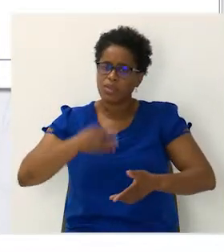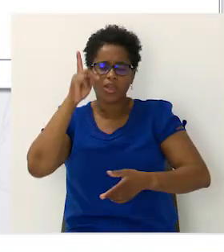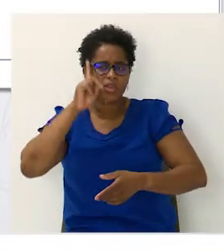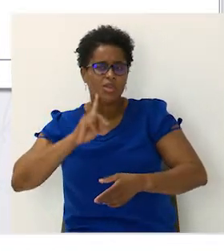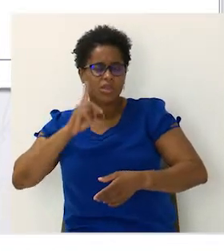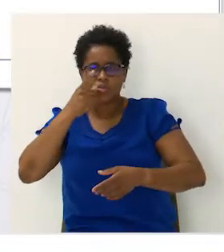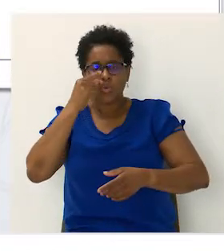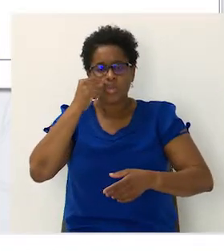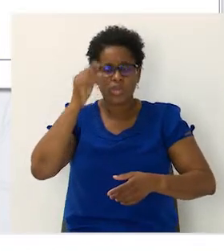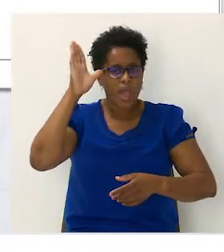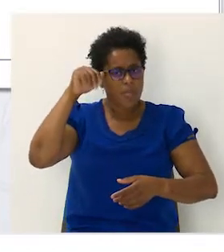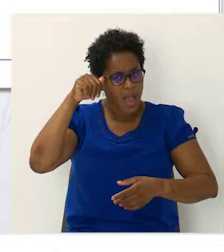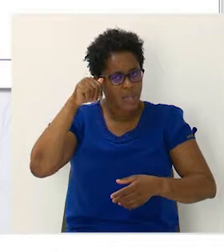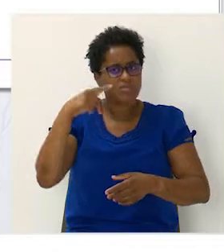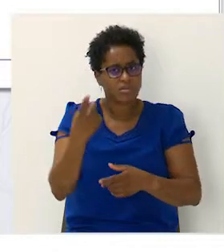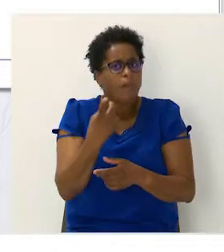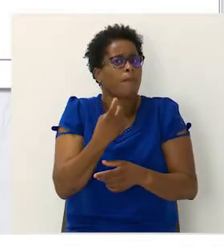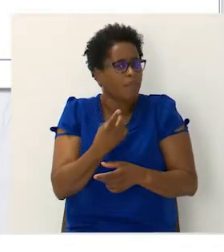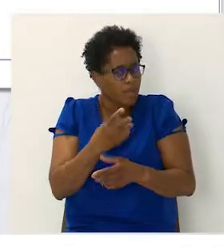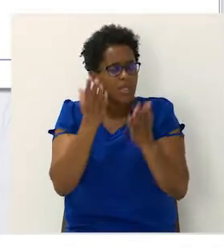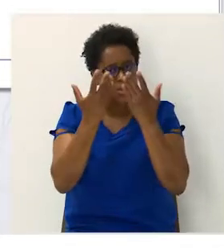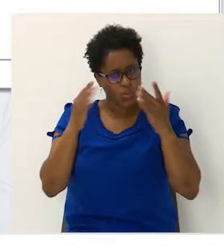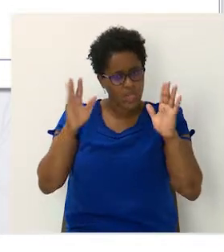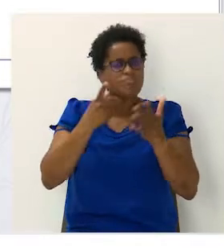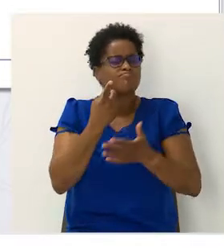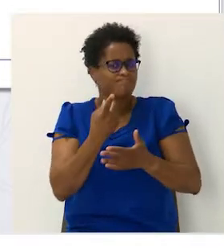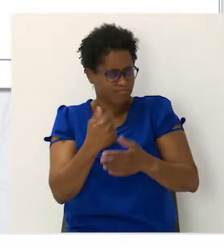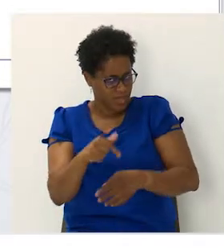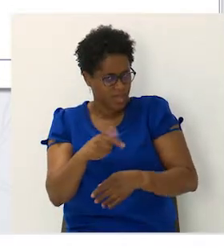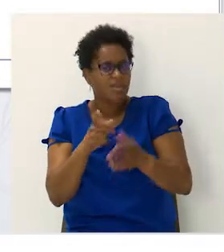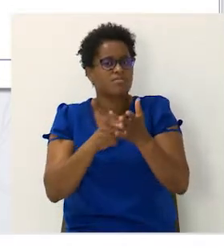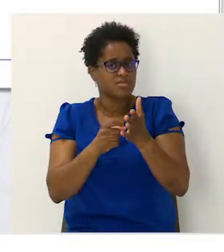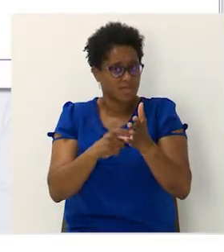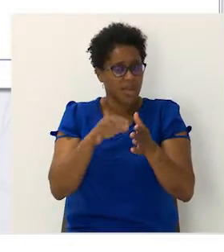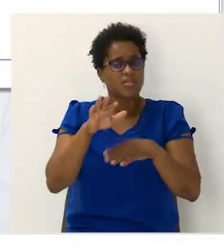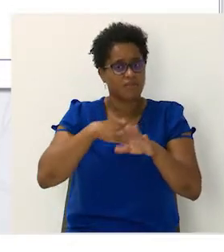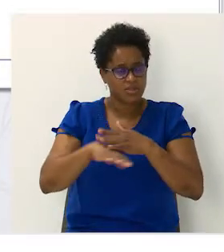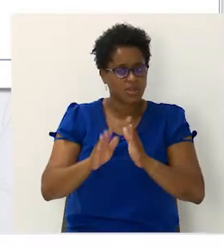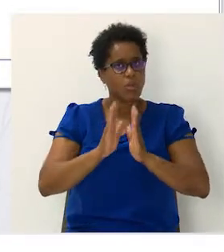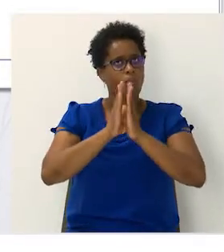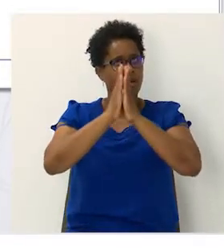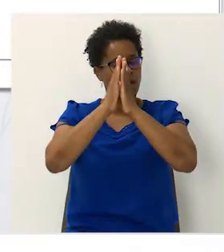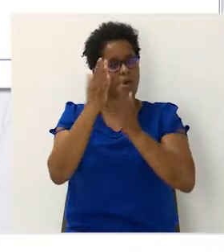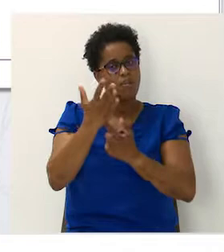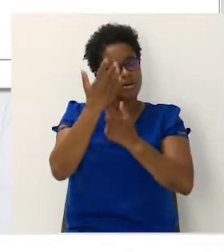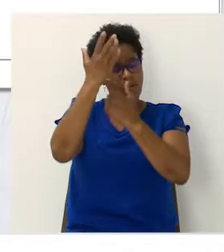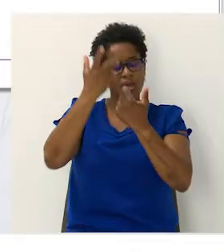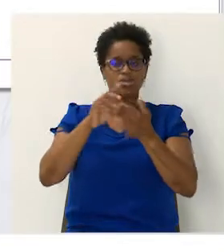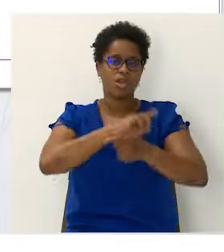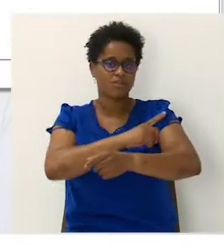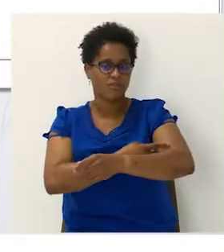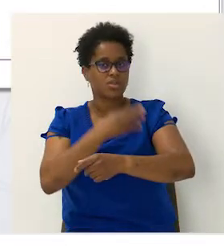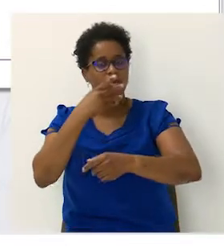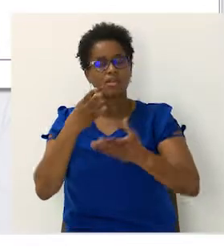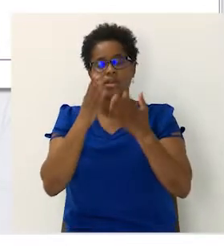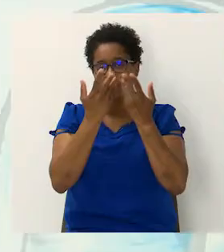natureza. Assim, sentiam necessidades de prestarem cultos às forças da natureza, a água, a